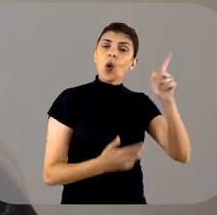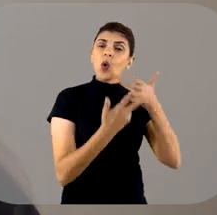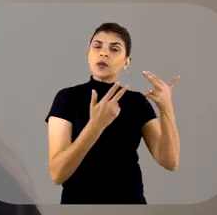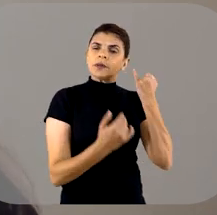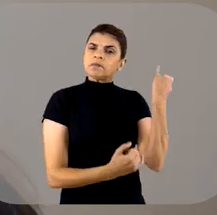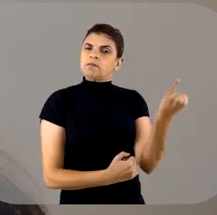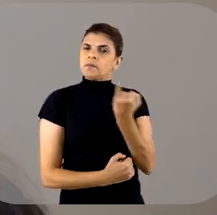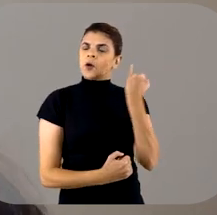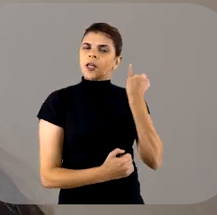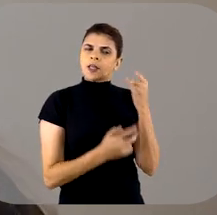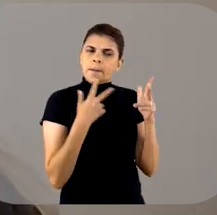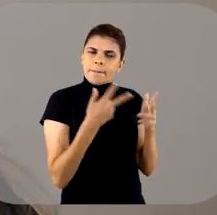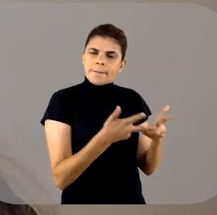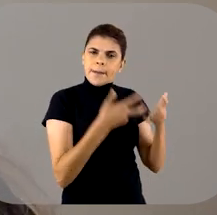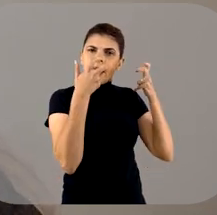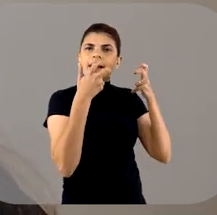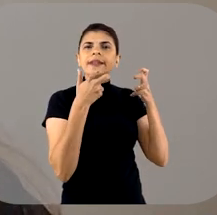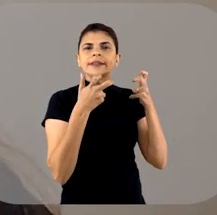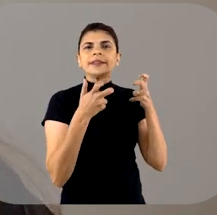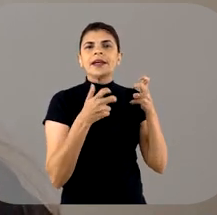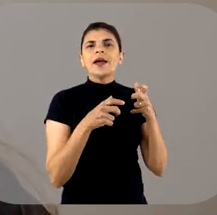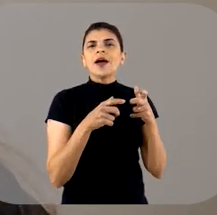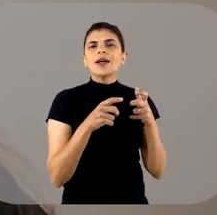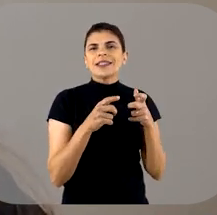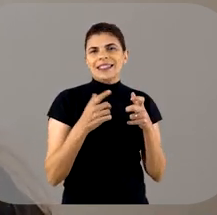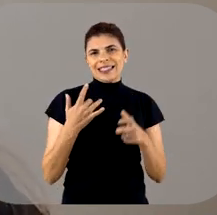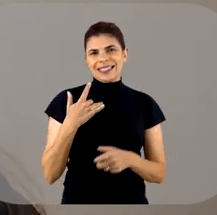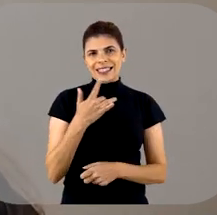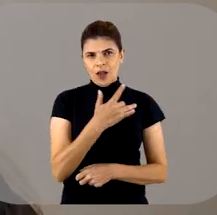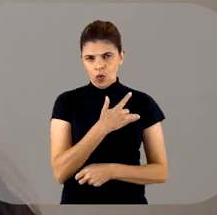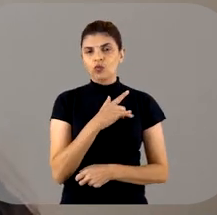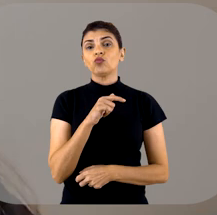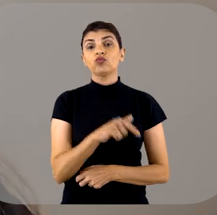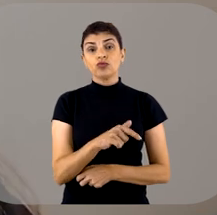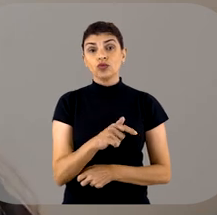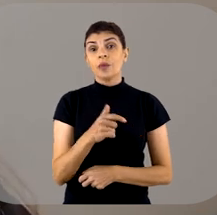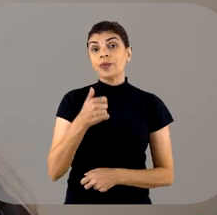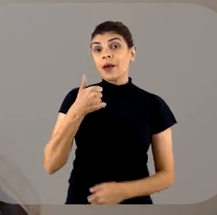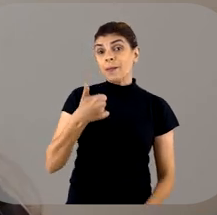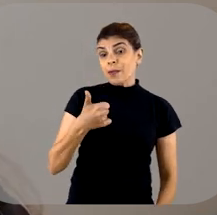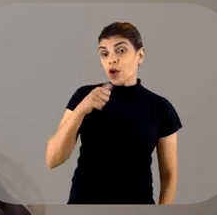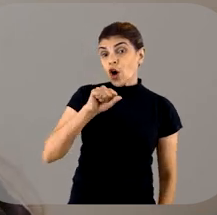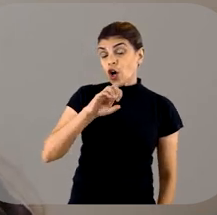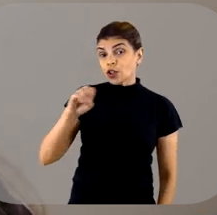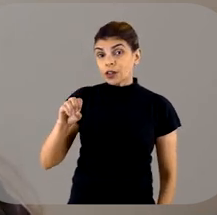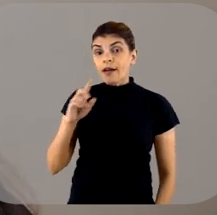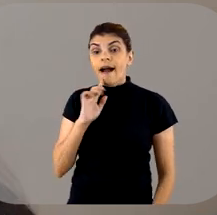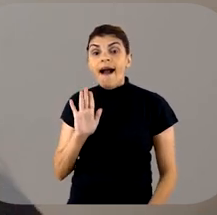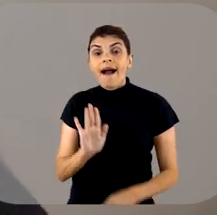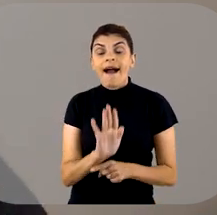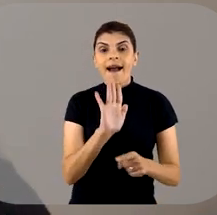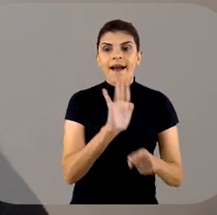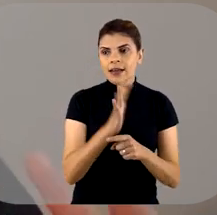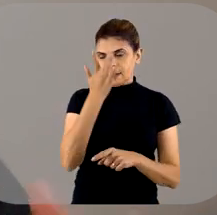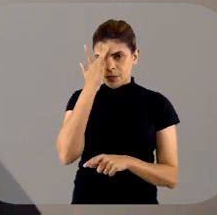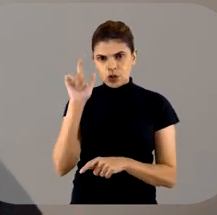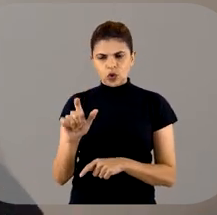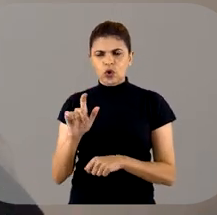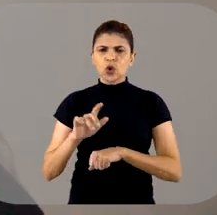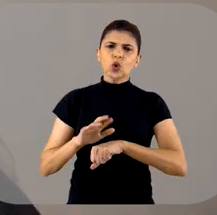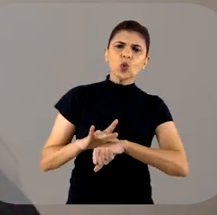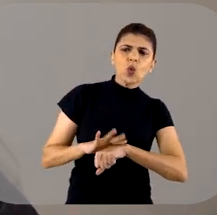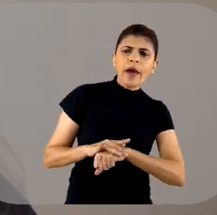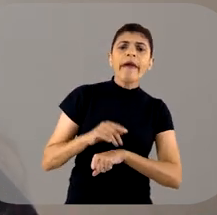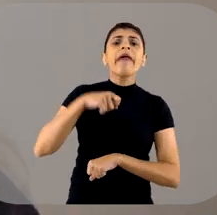Outro aspecto que deve ser considerado ao falarmos de saúde no 800 é a assistência. As pessoas